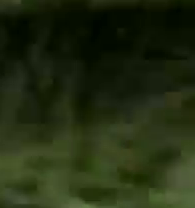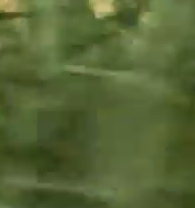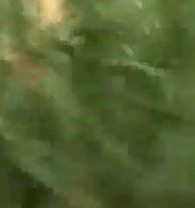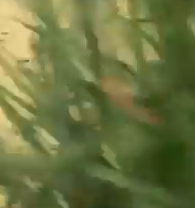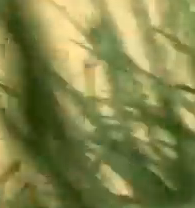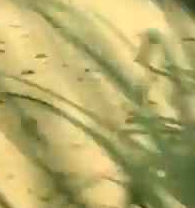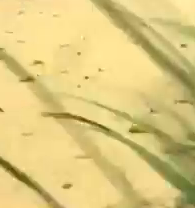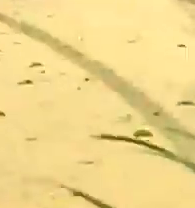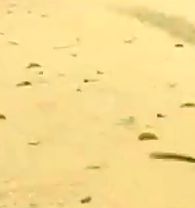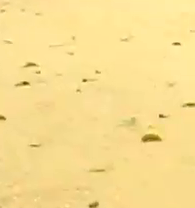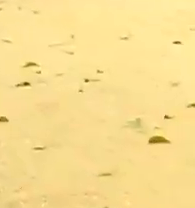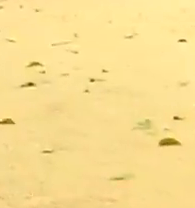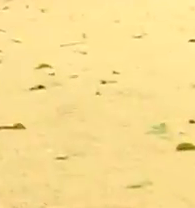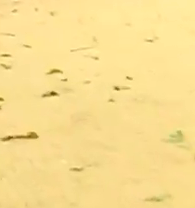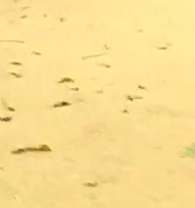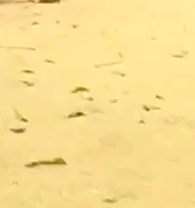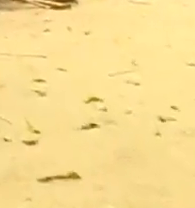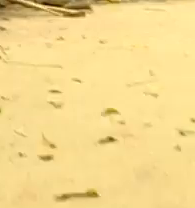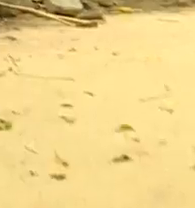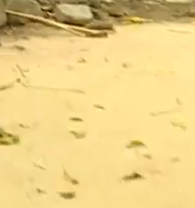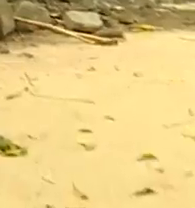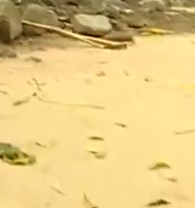muletas apoiadas no banco.